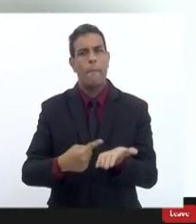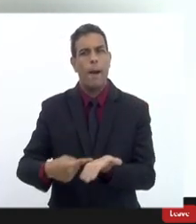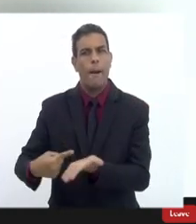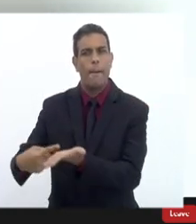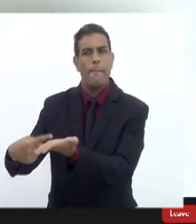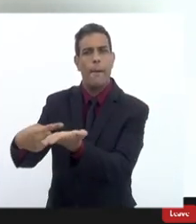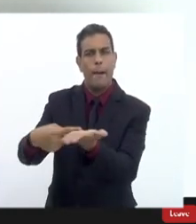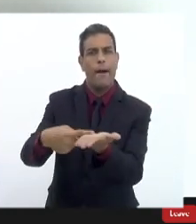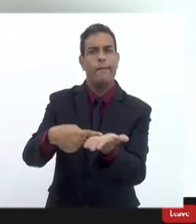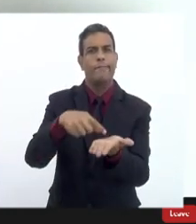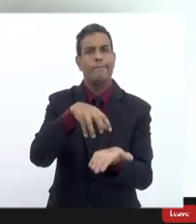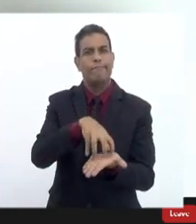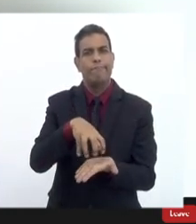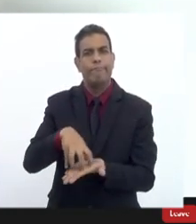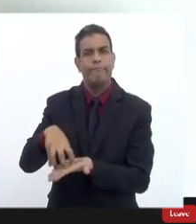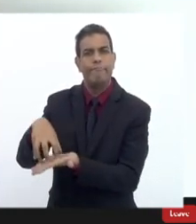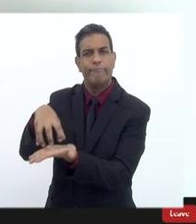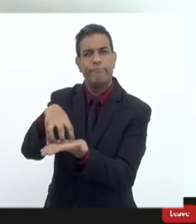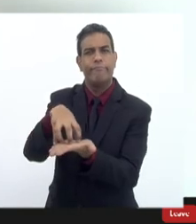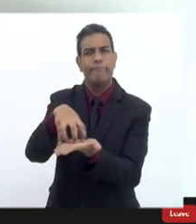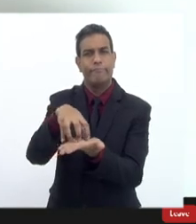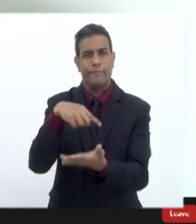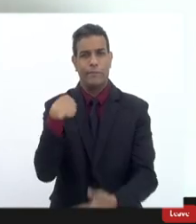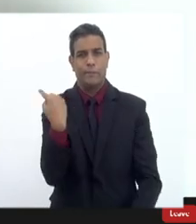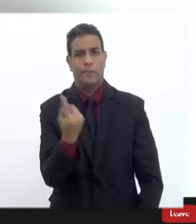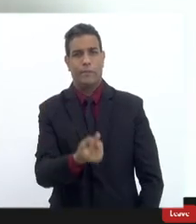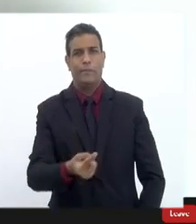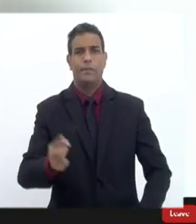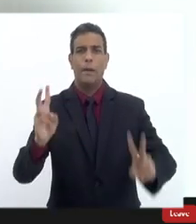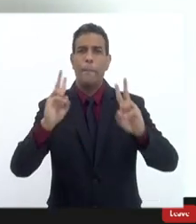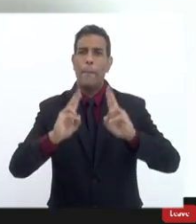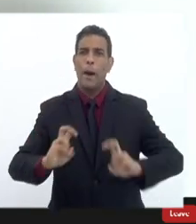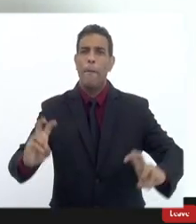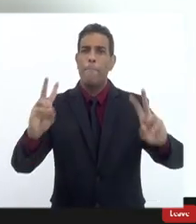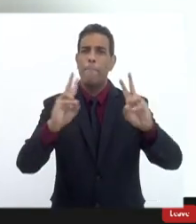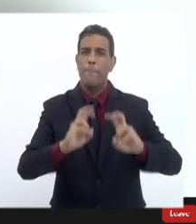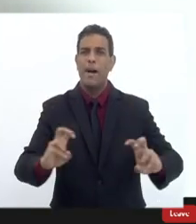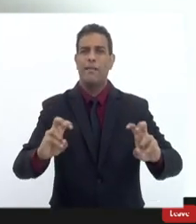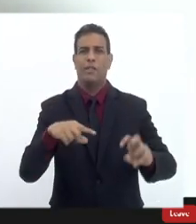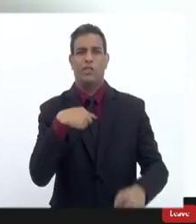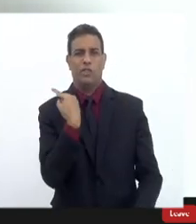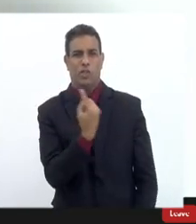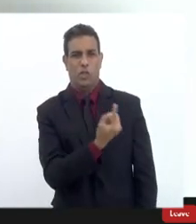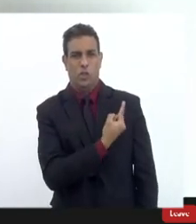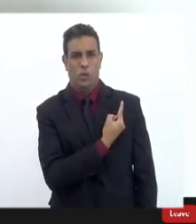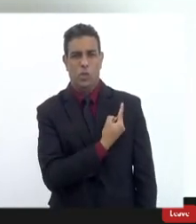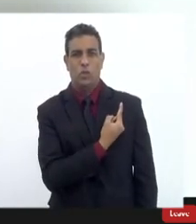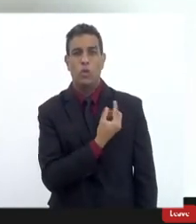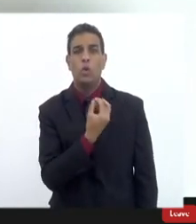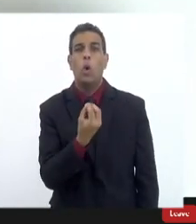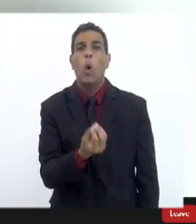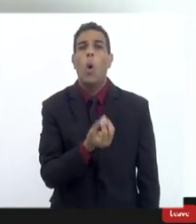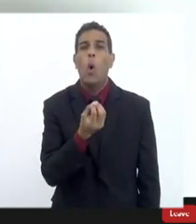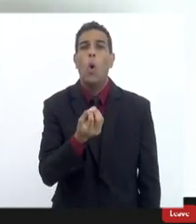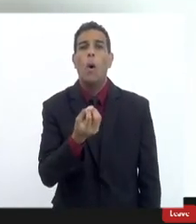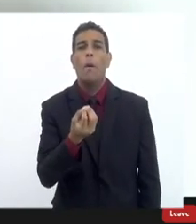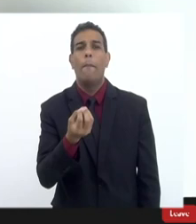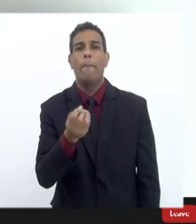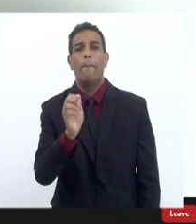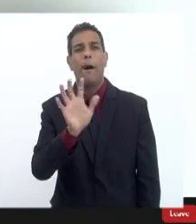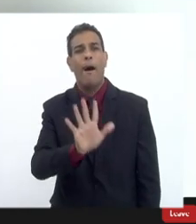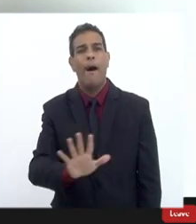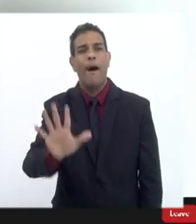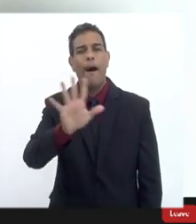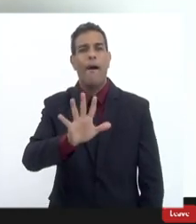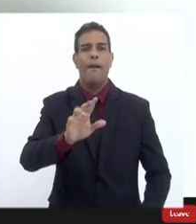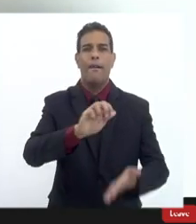porque vínhamos percebendo, todos nós, sociedade, o funcionamento das demais atividades,